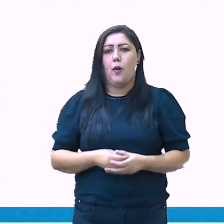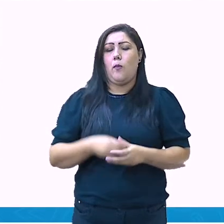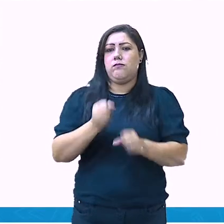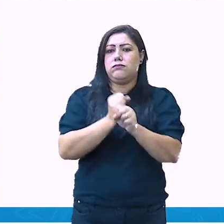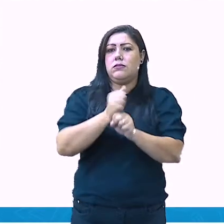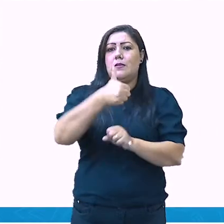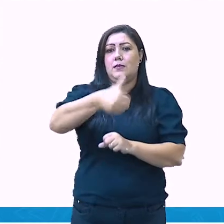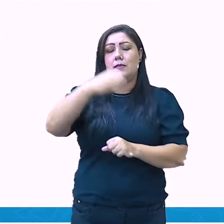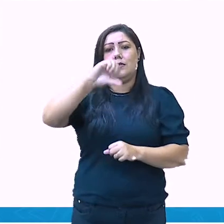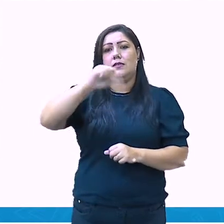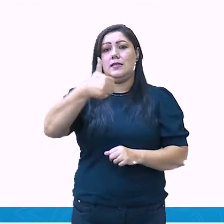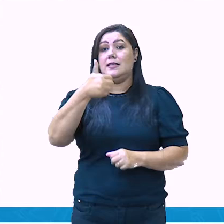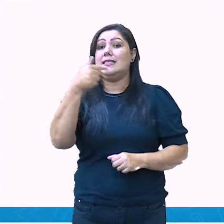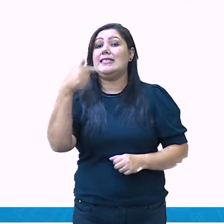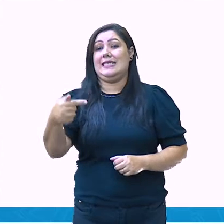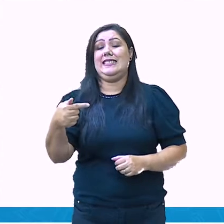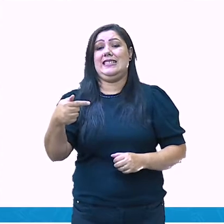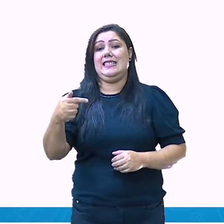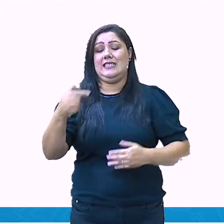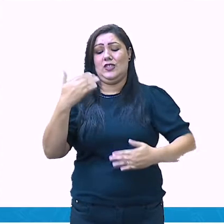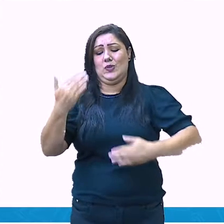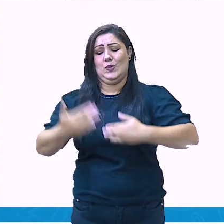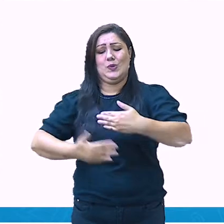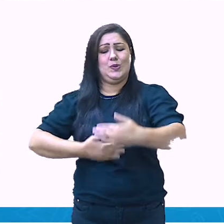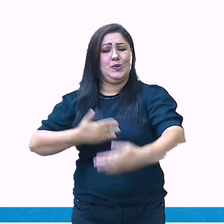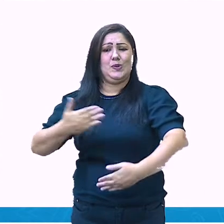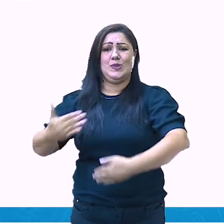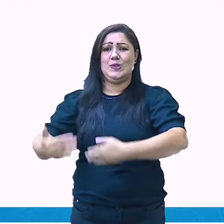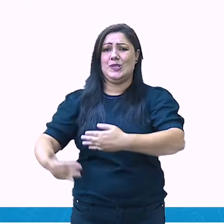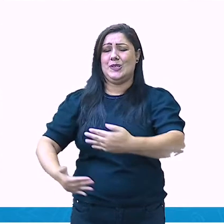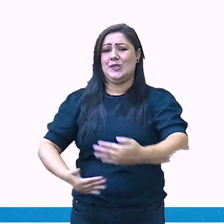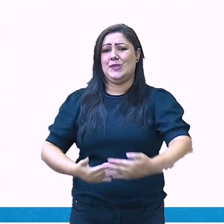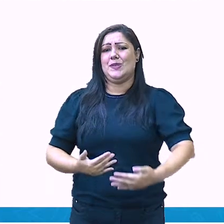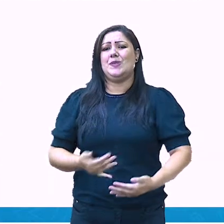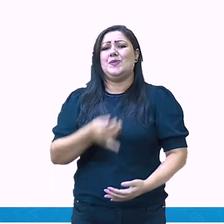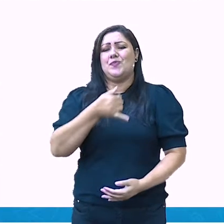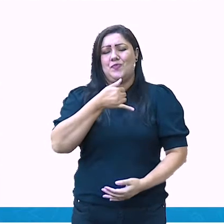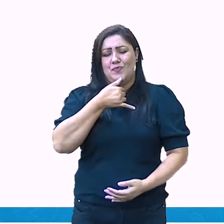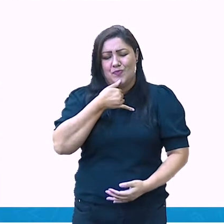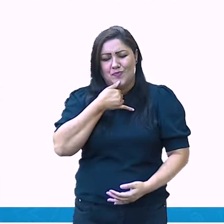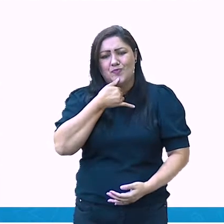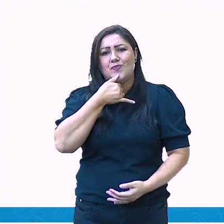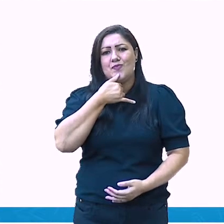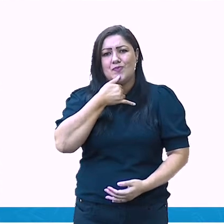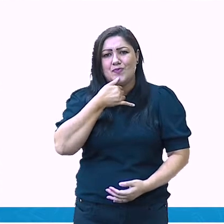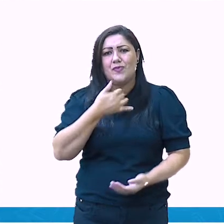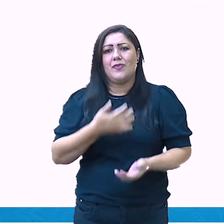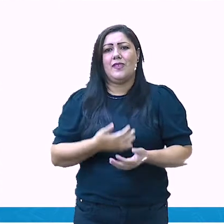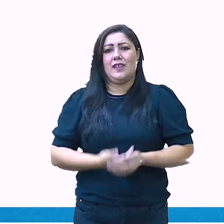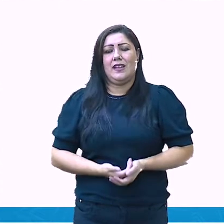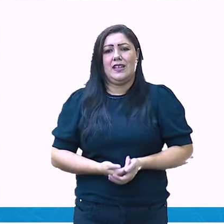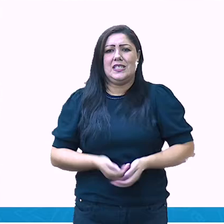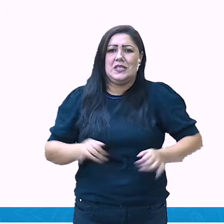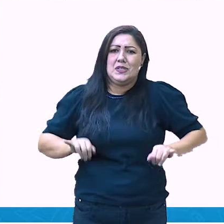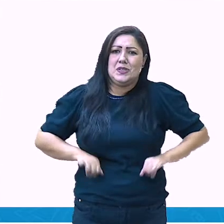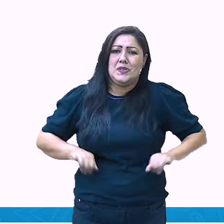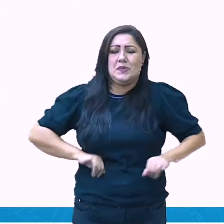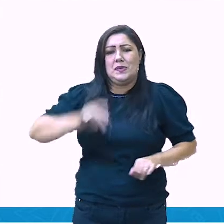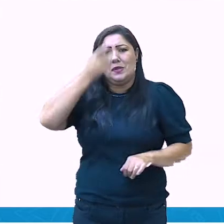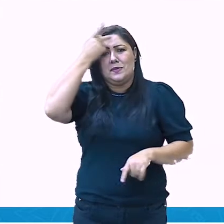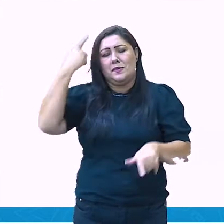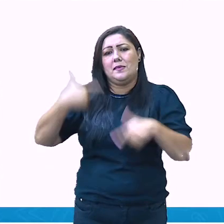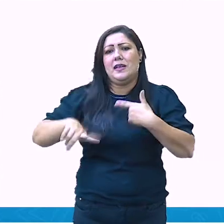1917. As consequências nefastas da guerra foram sentidas principalmente pelos camponeses